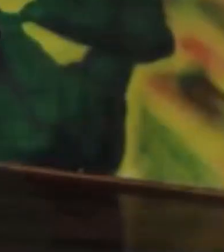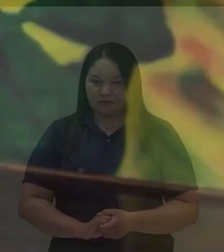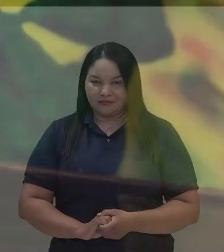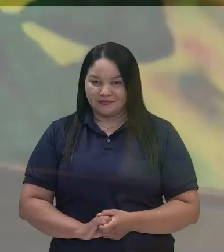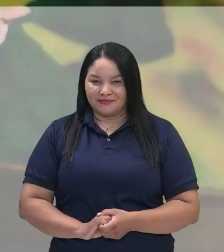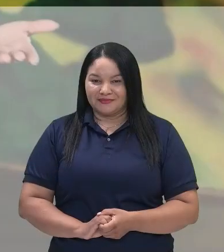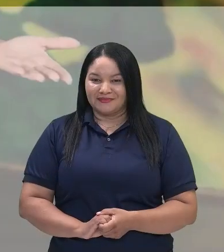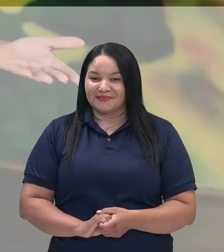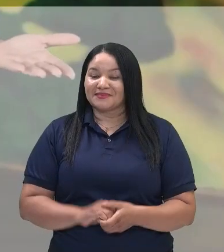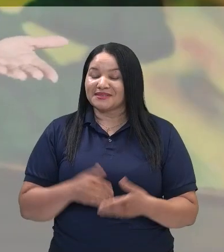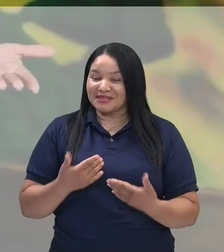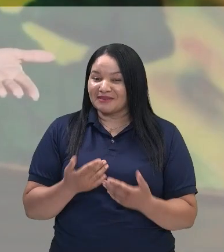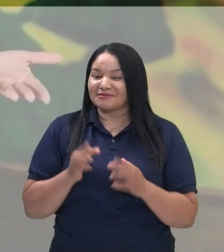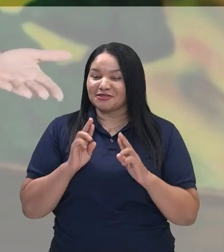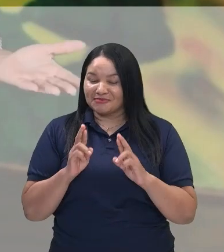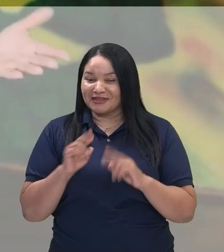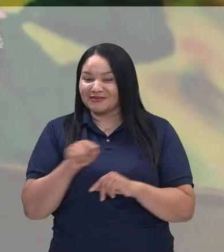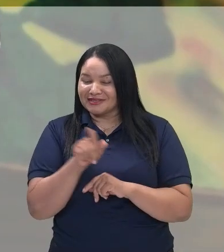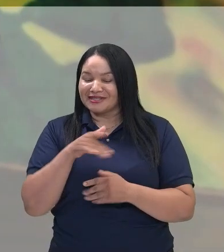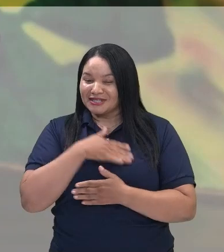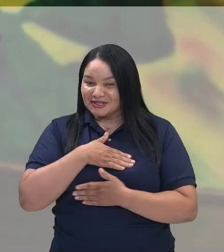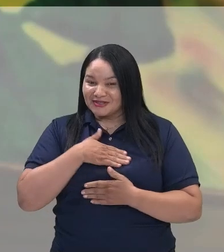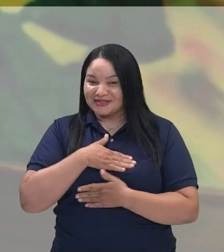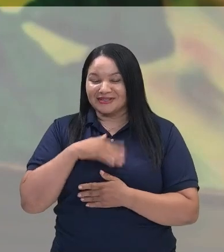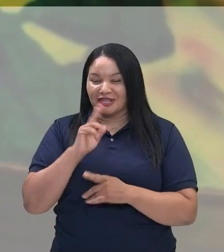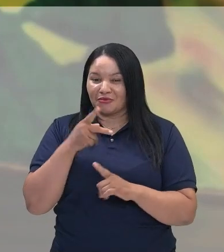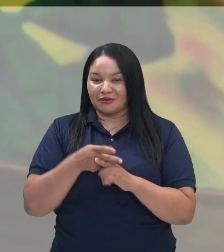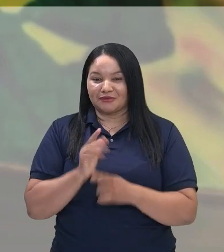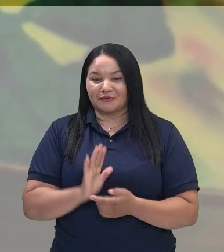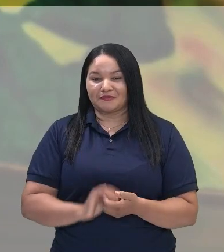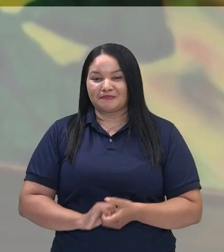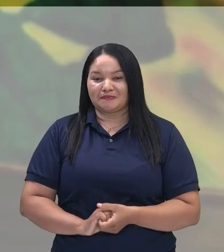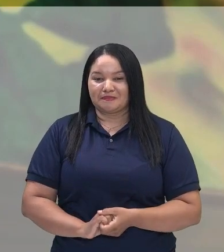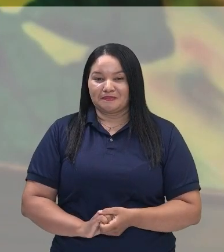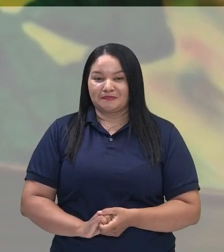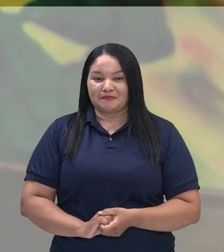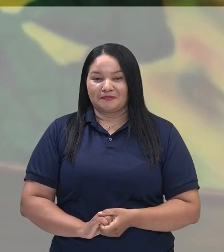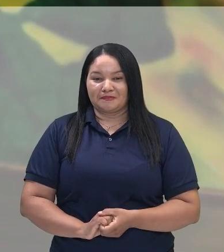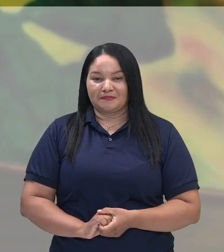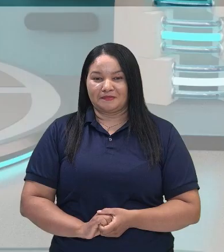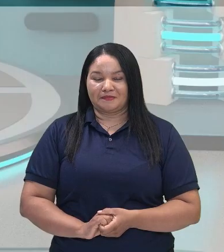Então é isso, espero que tenham gostado e até logo.